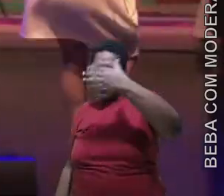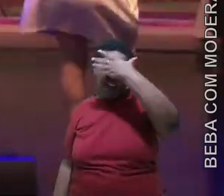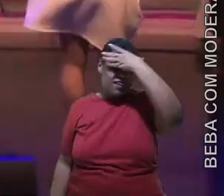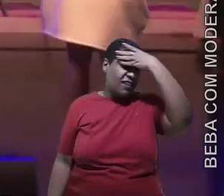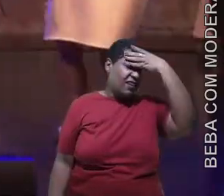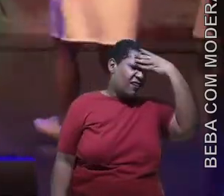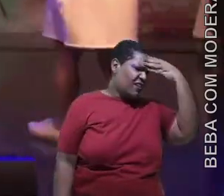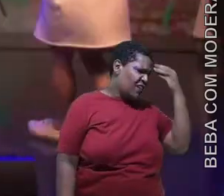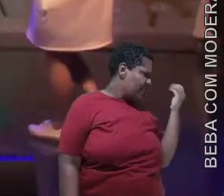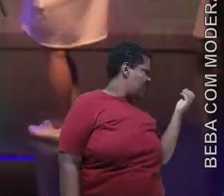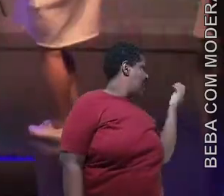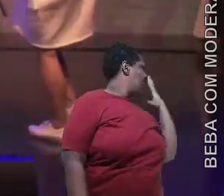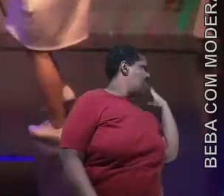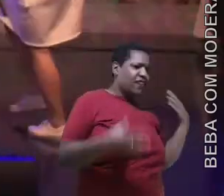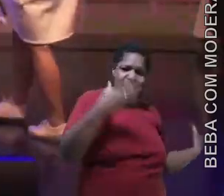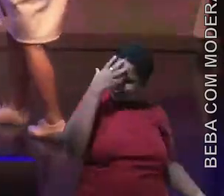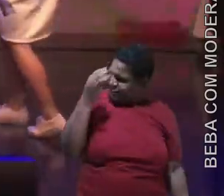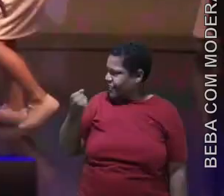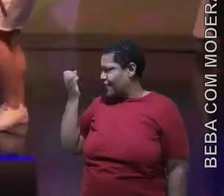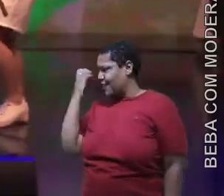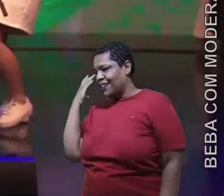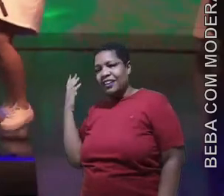E aí